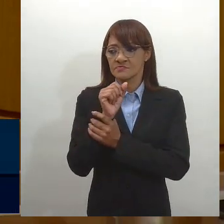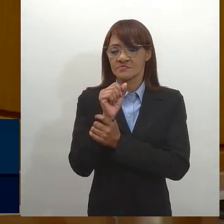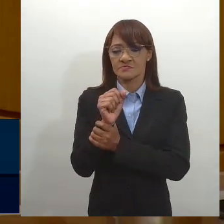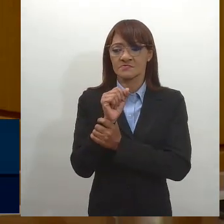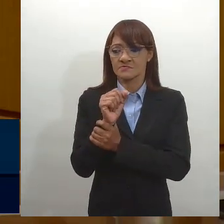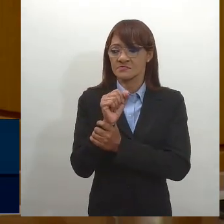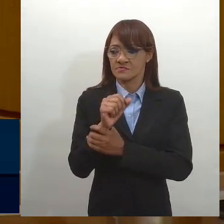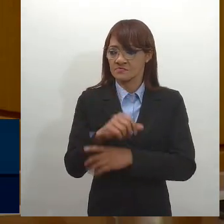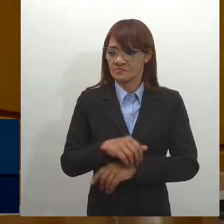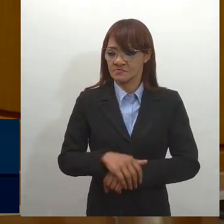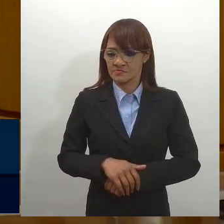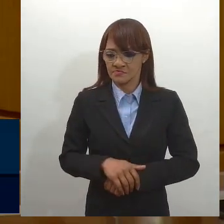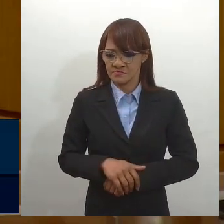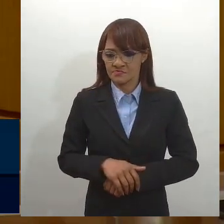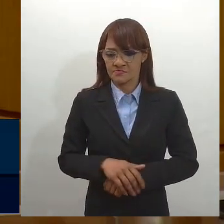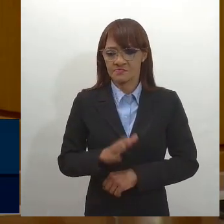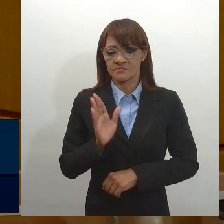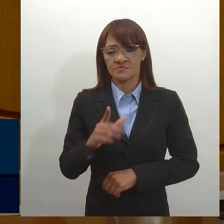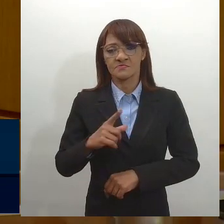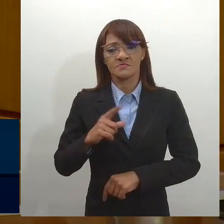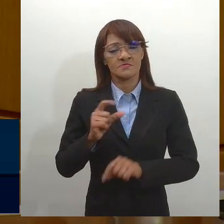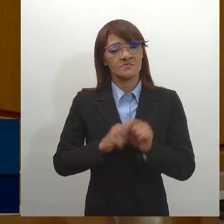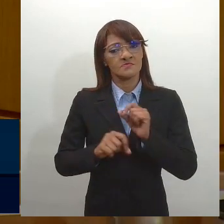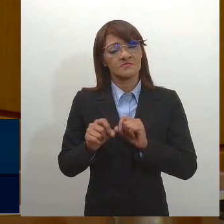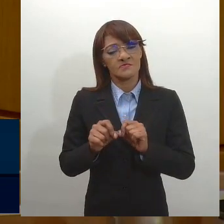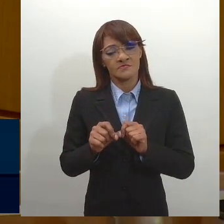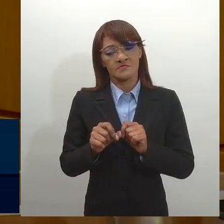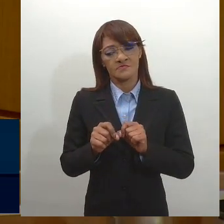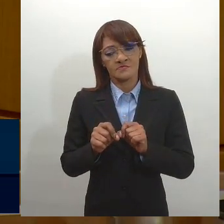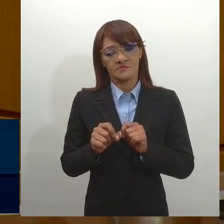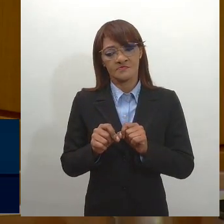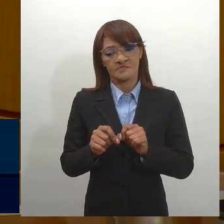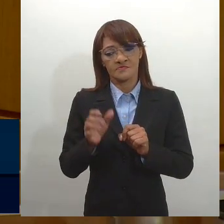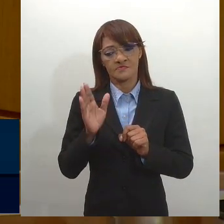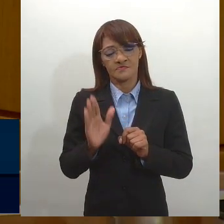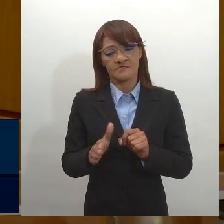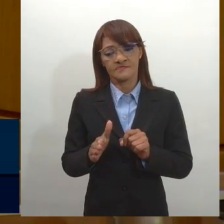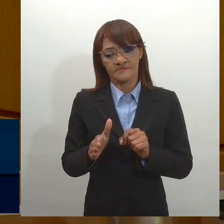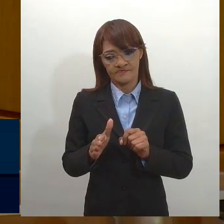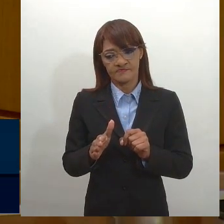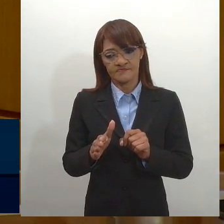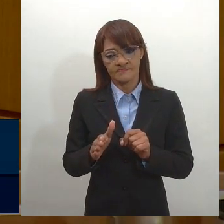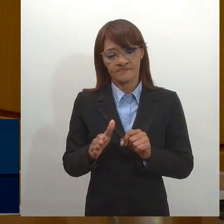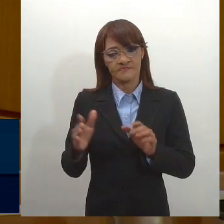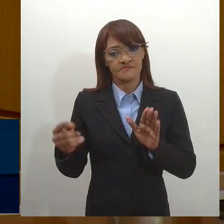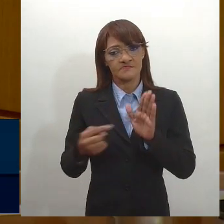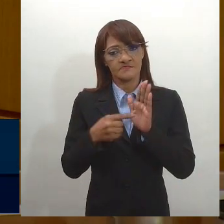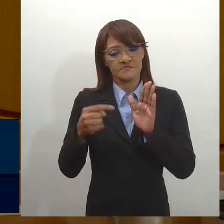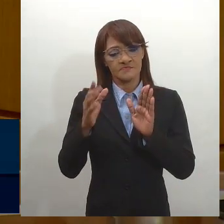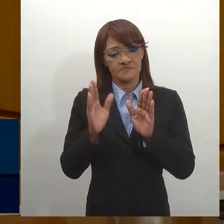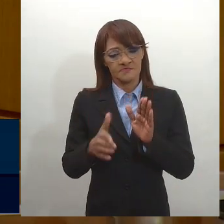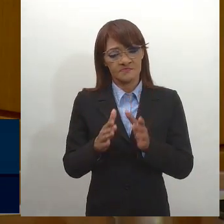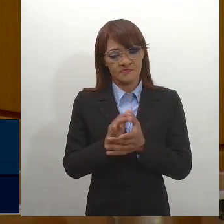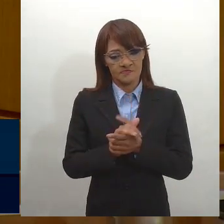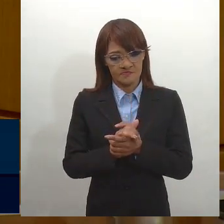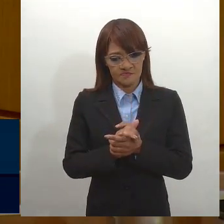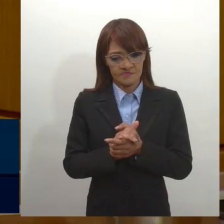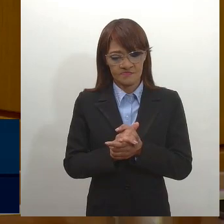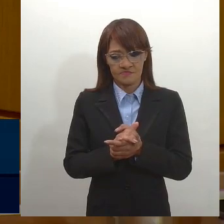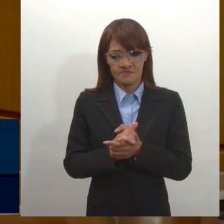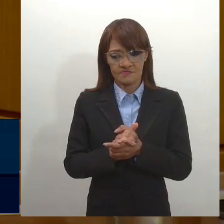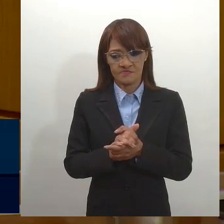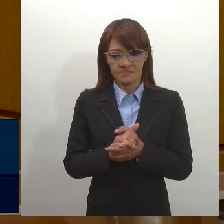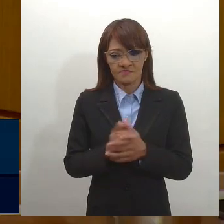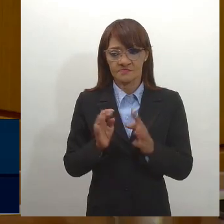resolutividade, né, a resolução, né, dessas denúncias, desses questionamentos da sociedade.